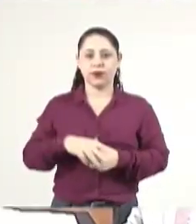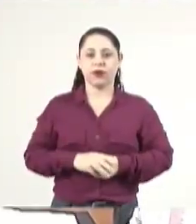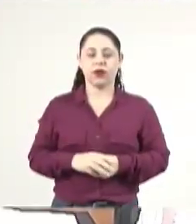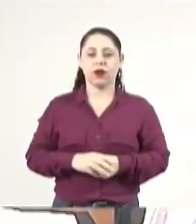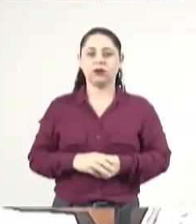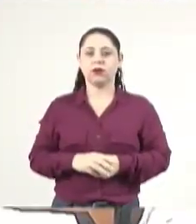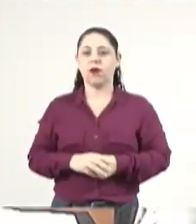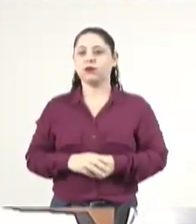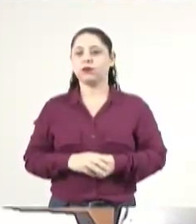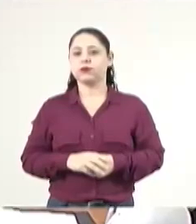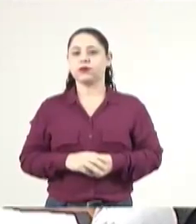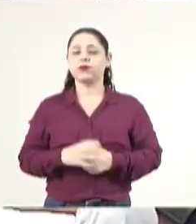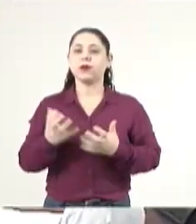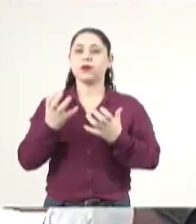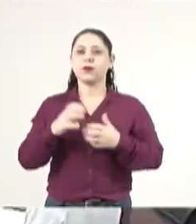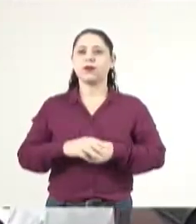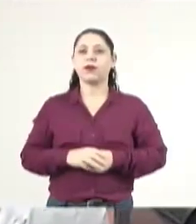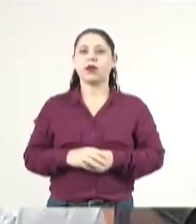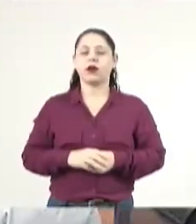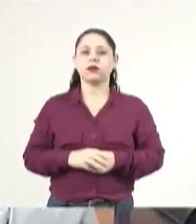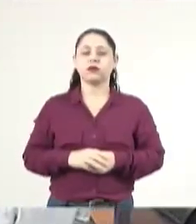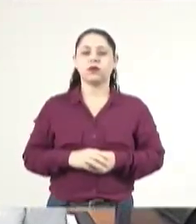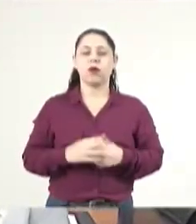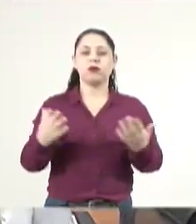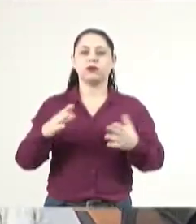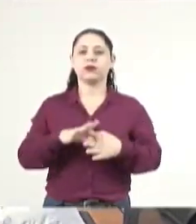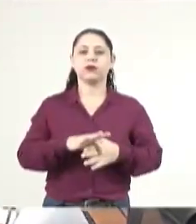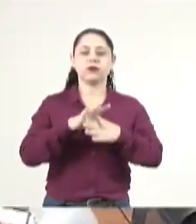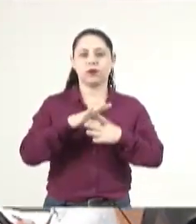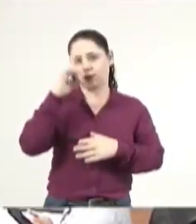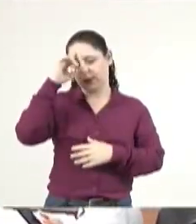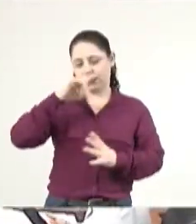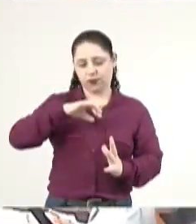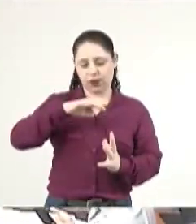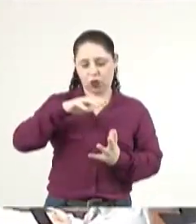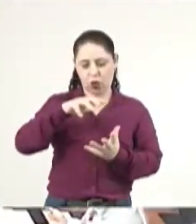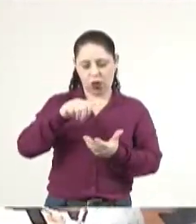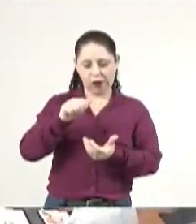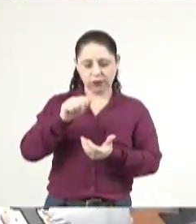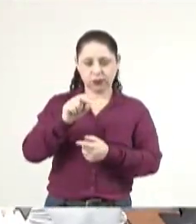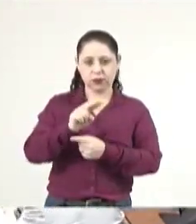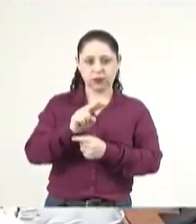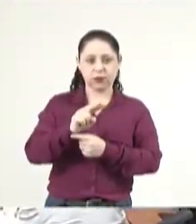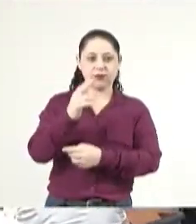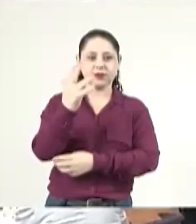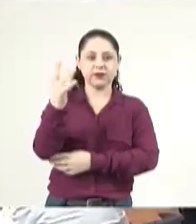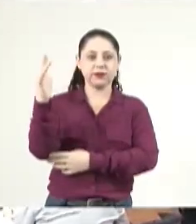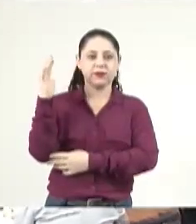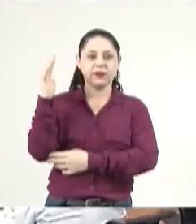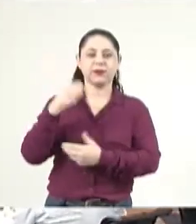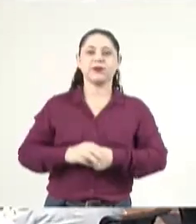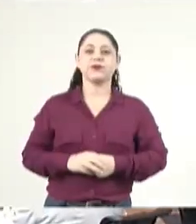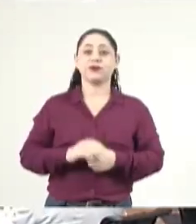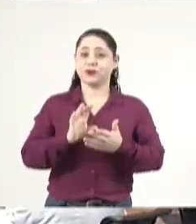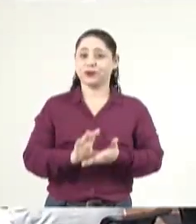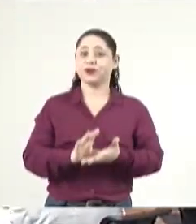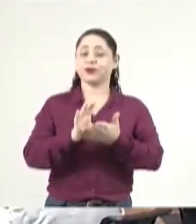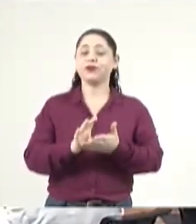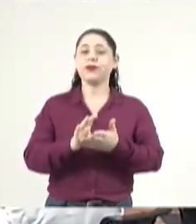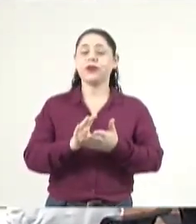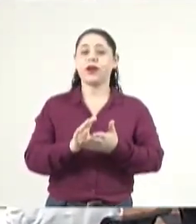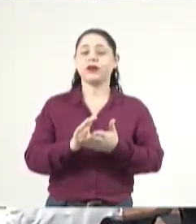Quero aqui destacar hoje o Dia do Meio Ambiente e a Comissão de Meio Ambiente